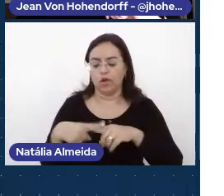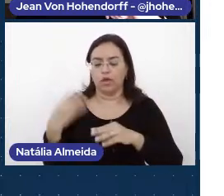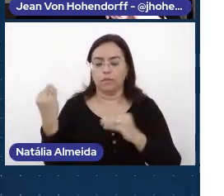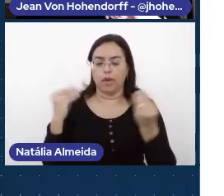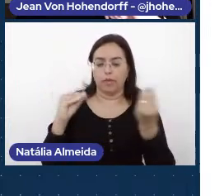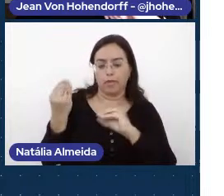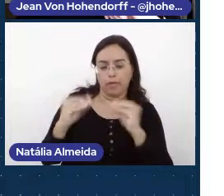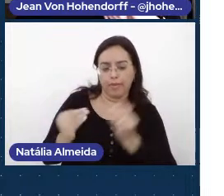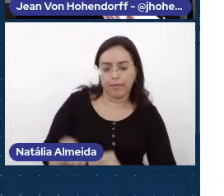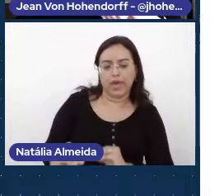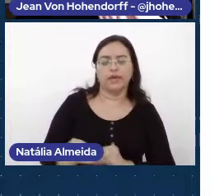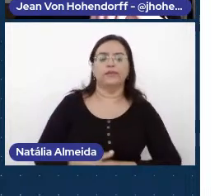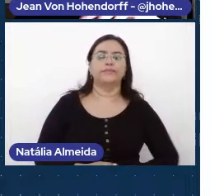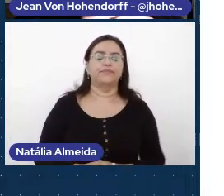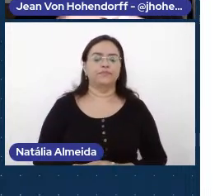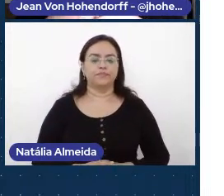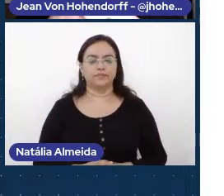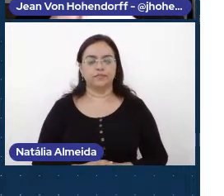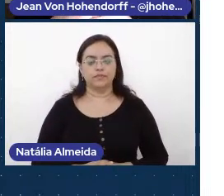distintas.